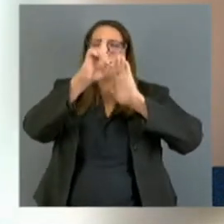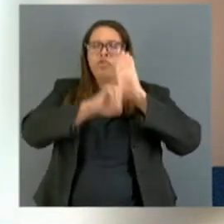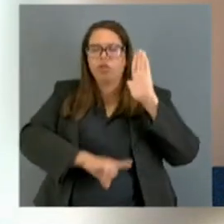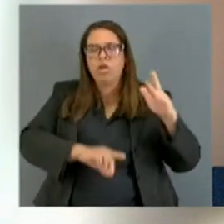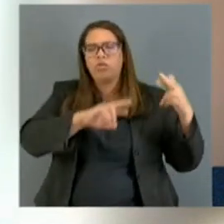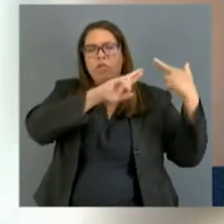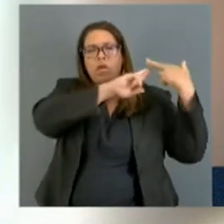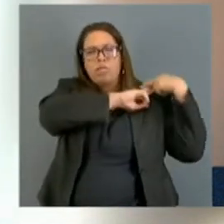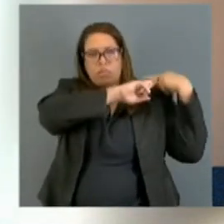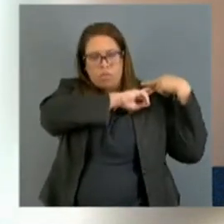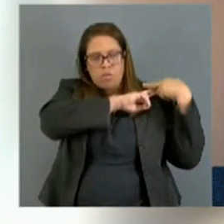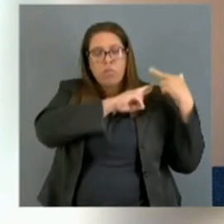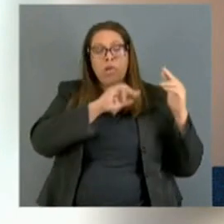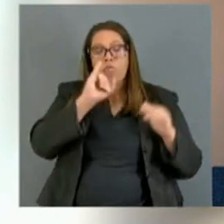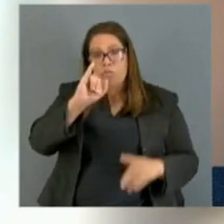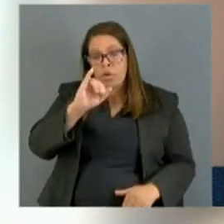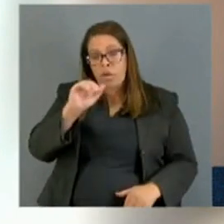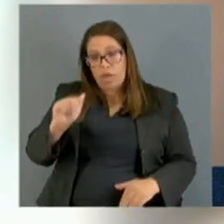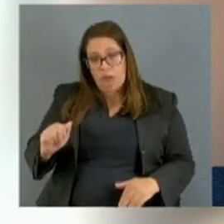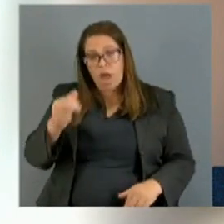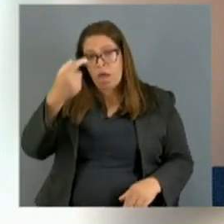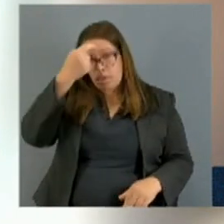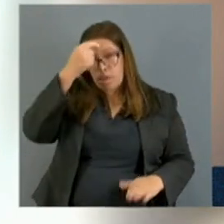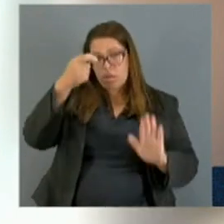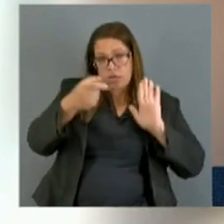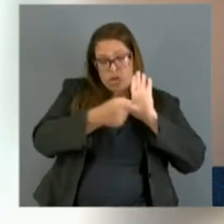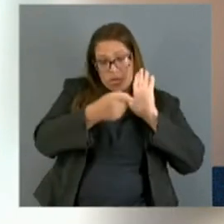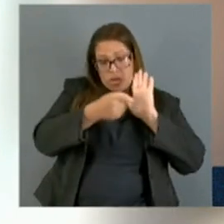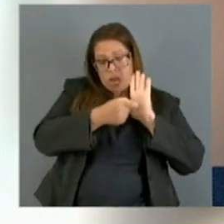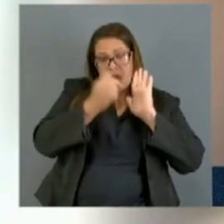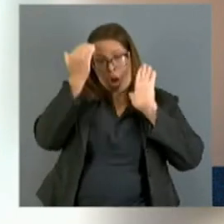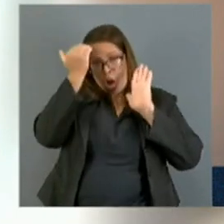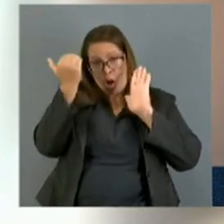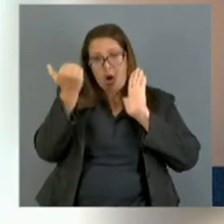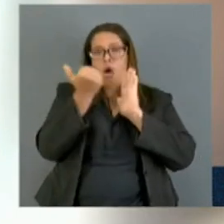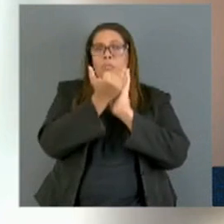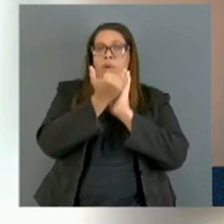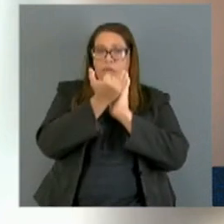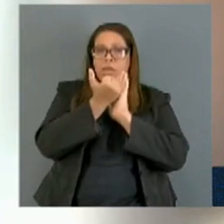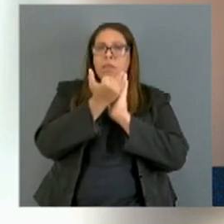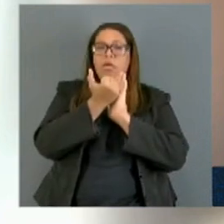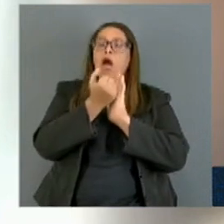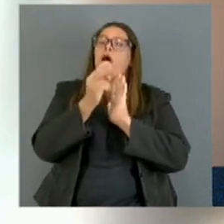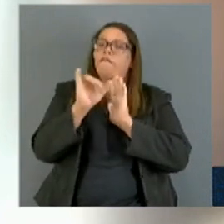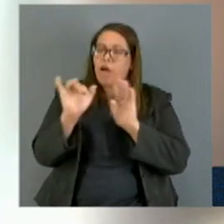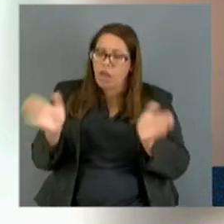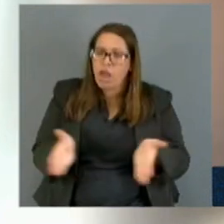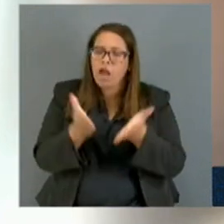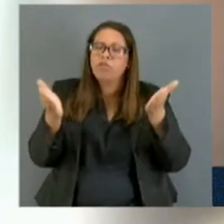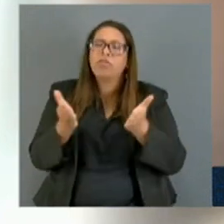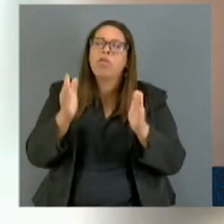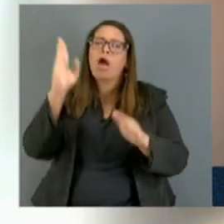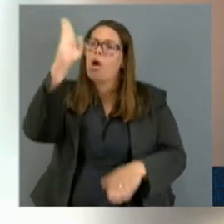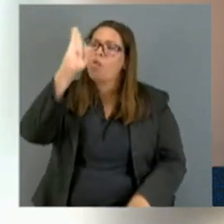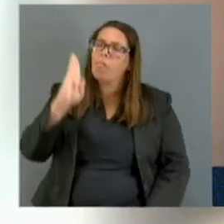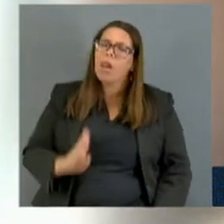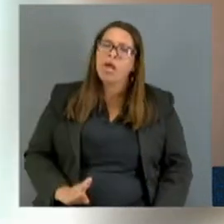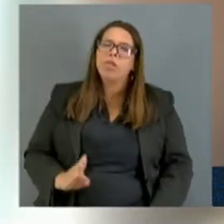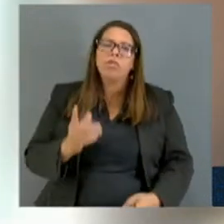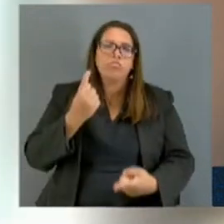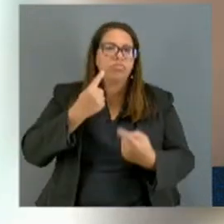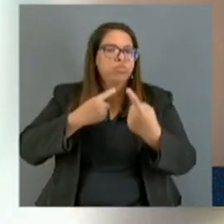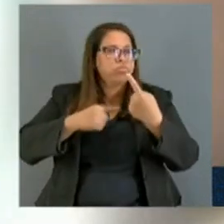Uma regulação de IA baseada em direitos e atenta aos seus riscos, como faz o 2338, contribuiria para posicionar o Brasil como um pioneiro no